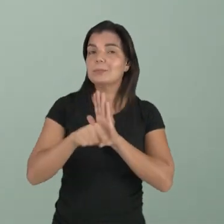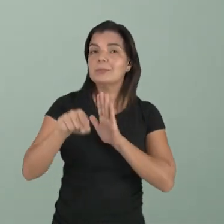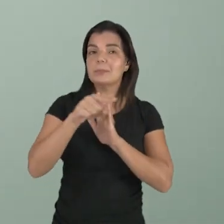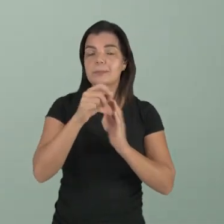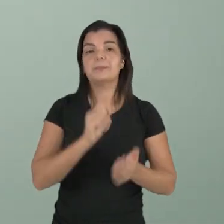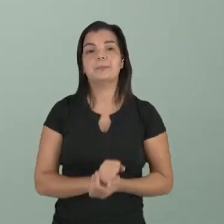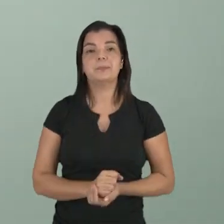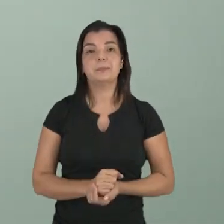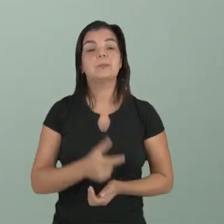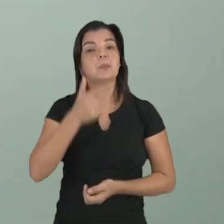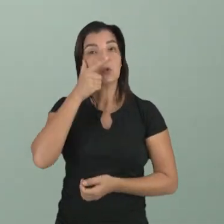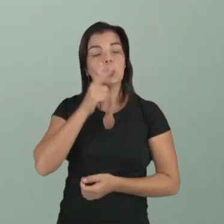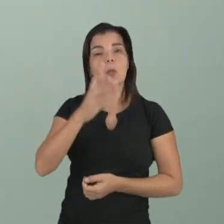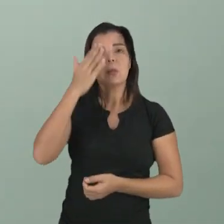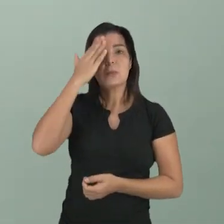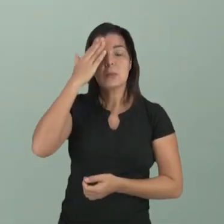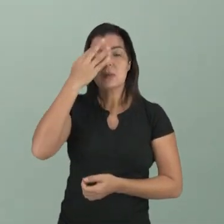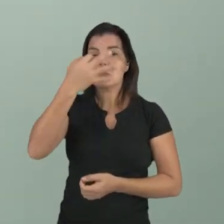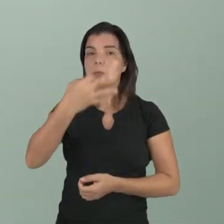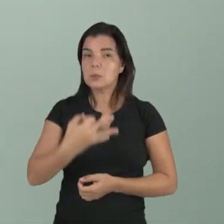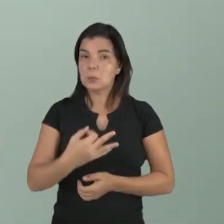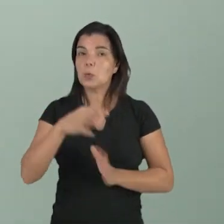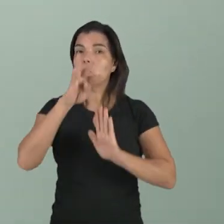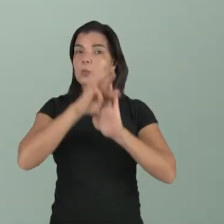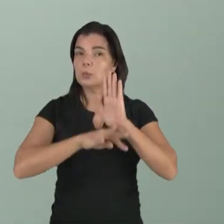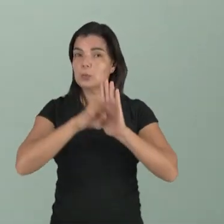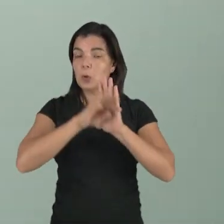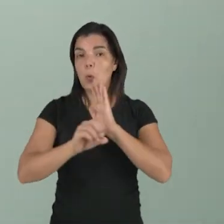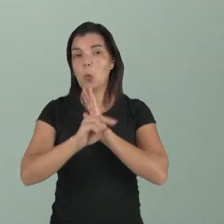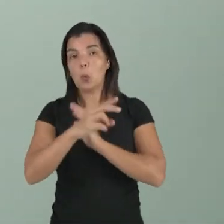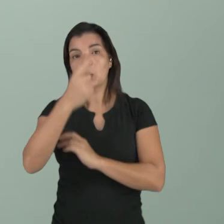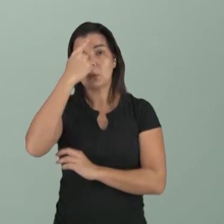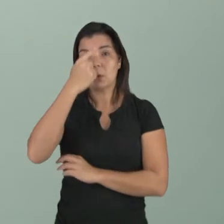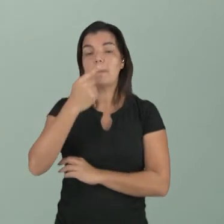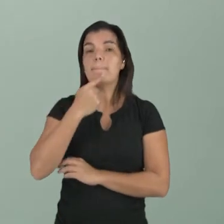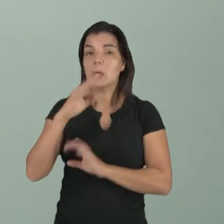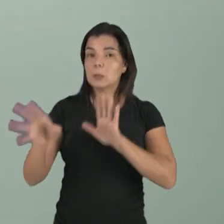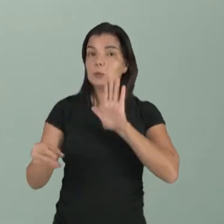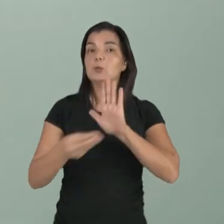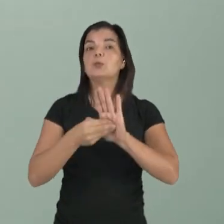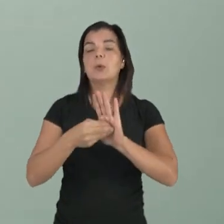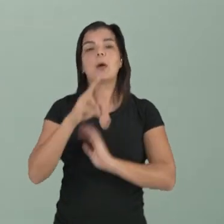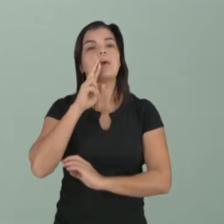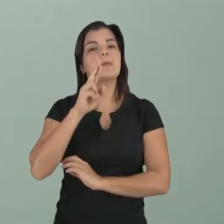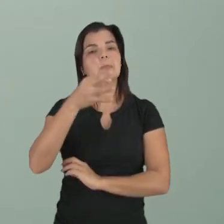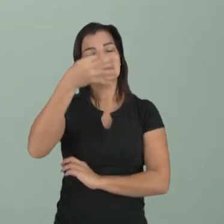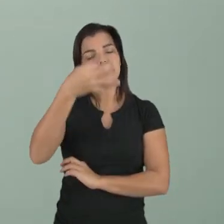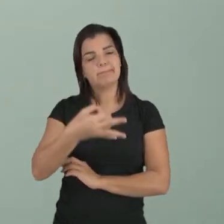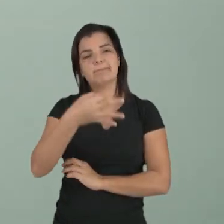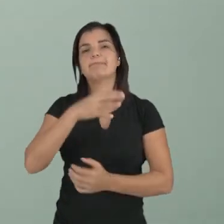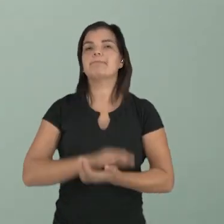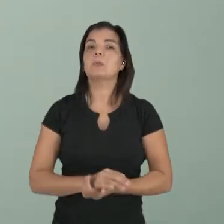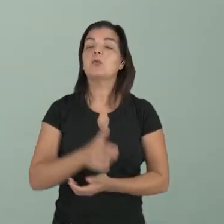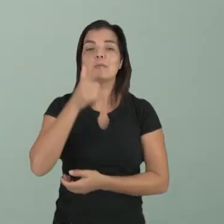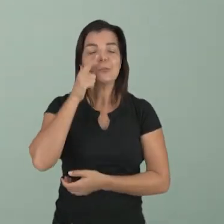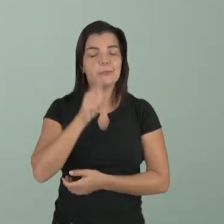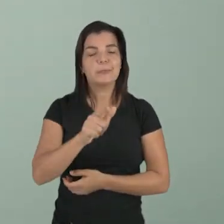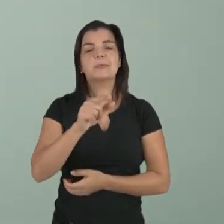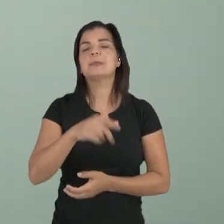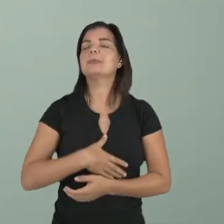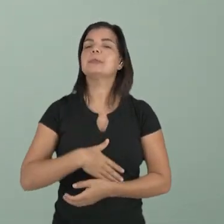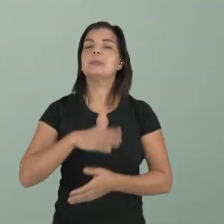você. Quando você consegue interpretar direitinho o texto ou a imagem contida, a resposta é certa, você vai